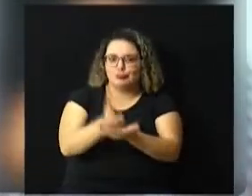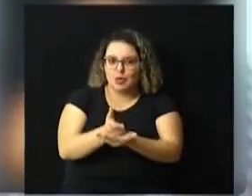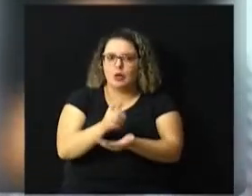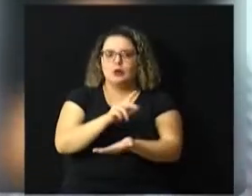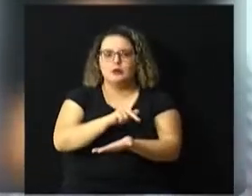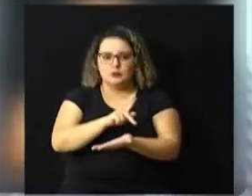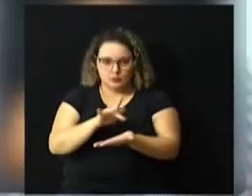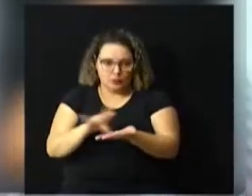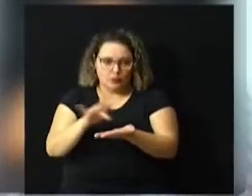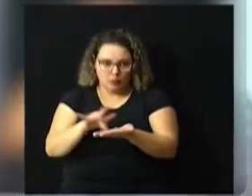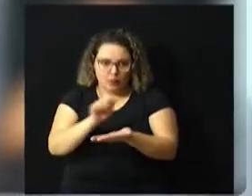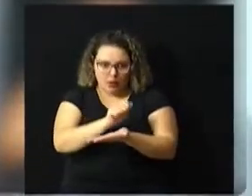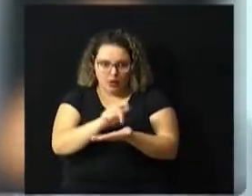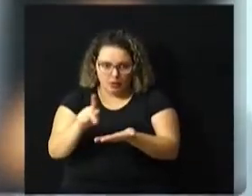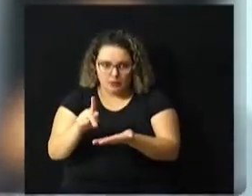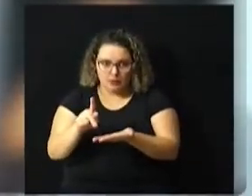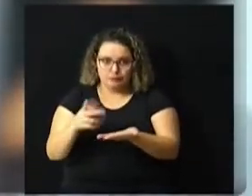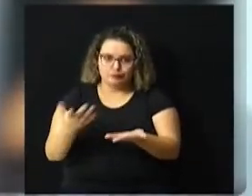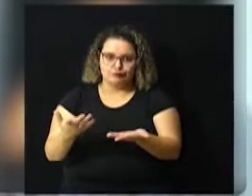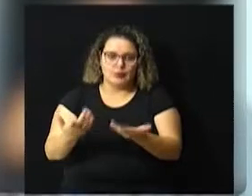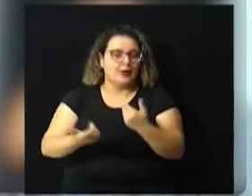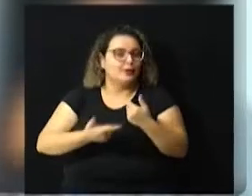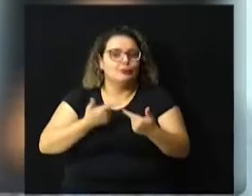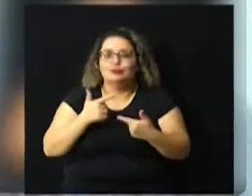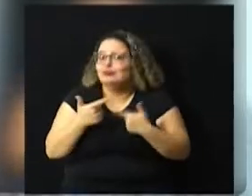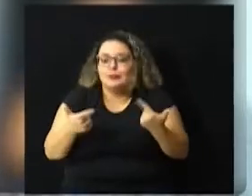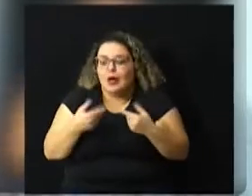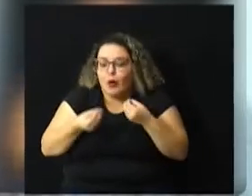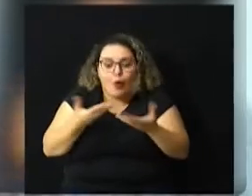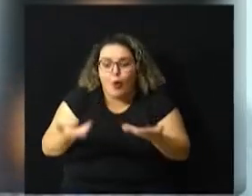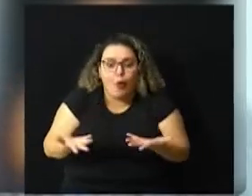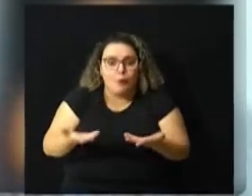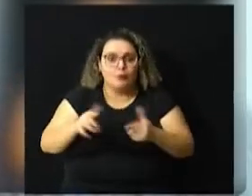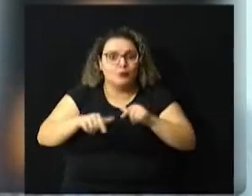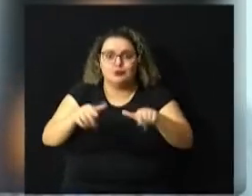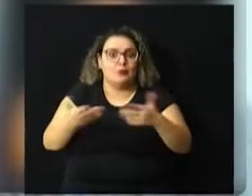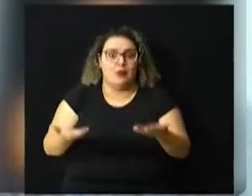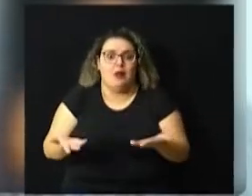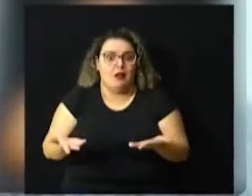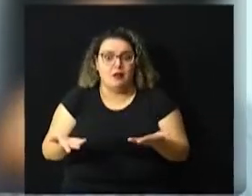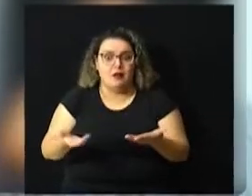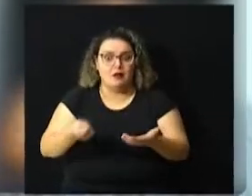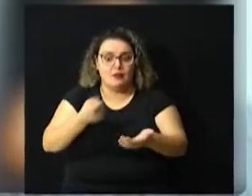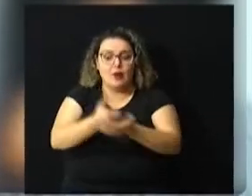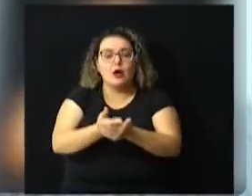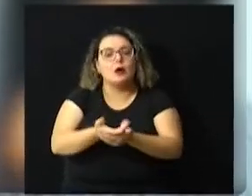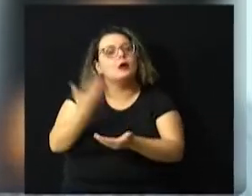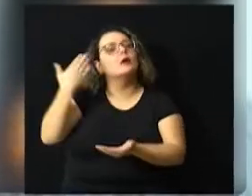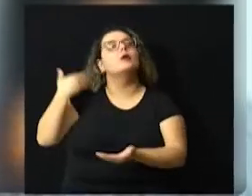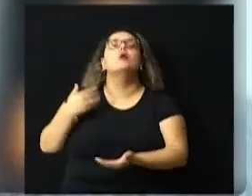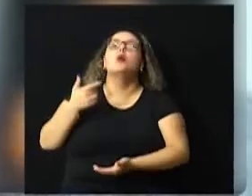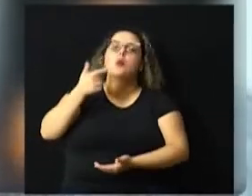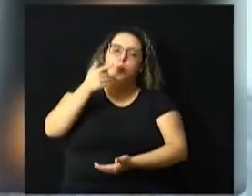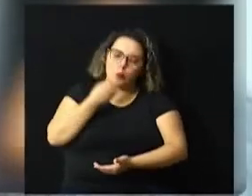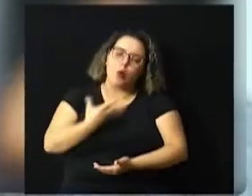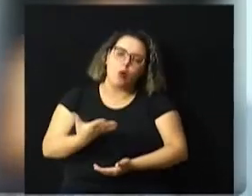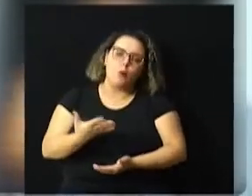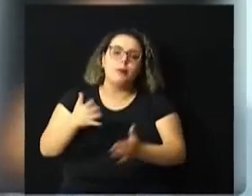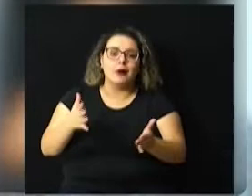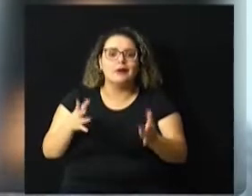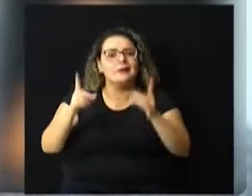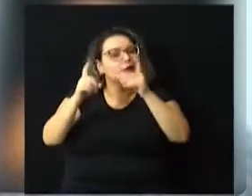aplicativos, muitas vezes tem se tornado insustentável esse trabalho, que até muito tempo era vantajoso, mas agora tem sido